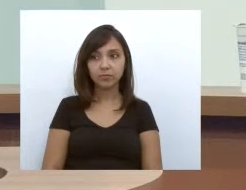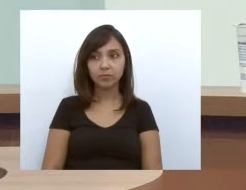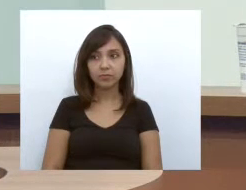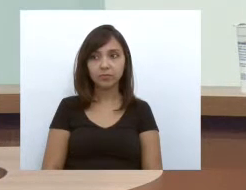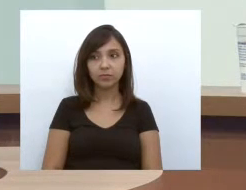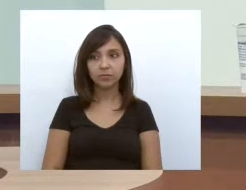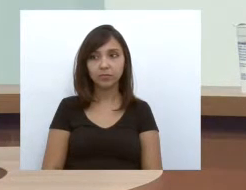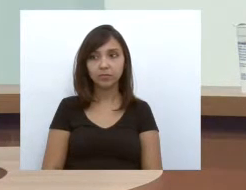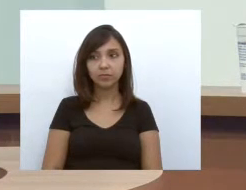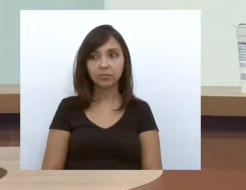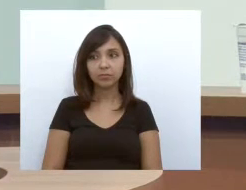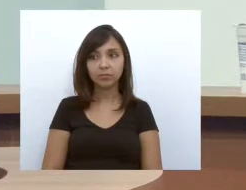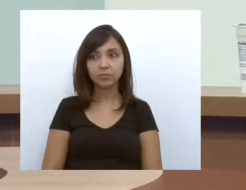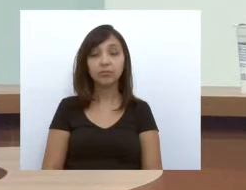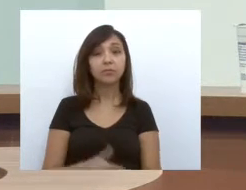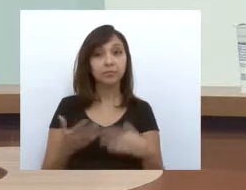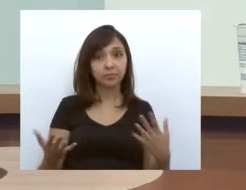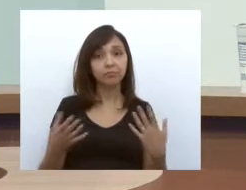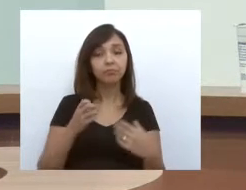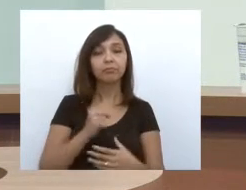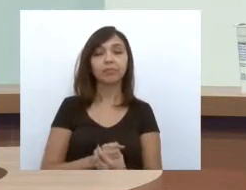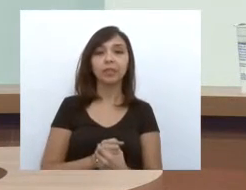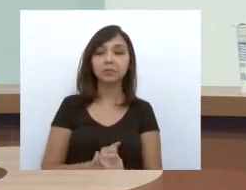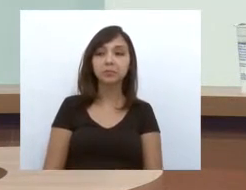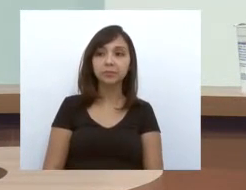Bom, vamos lá.